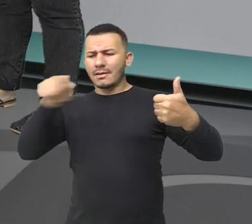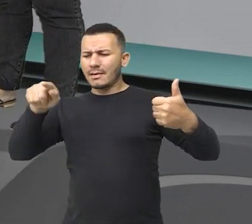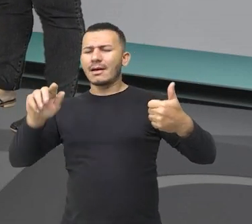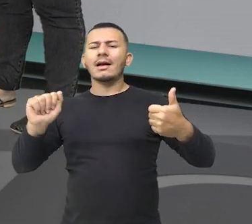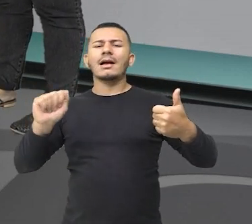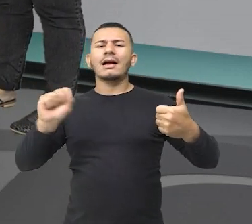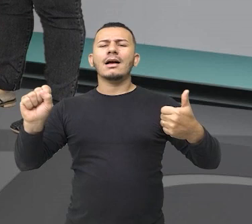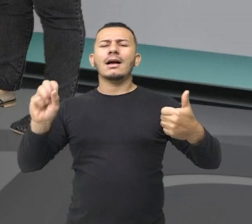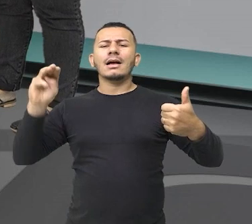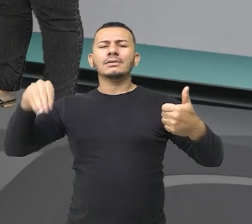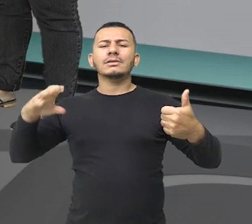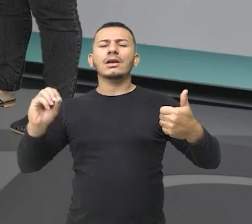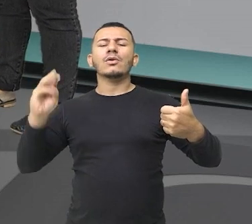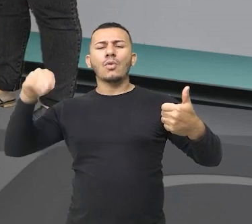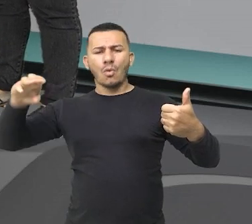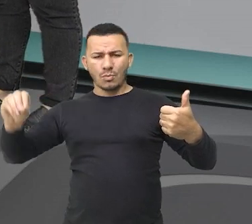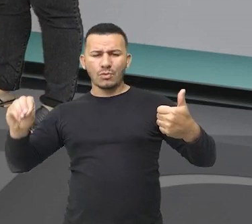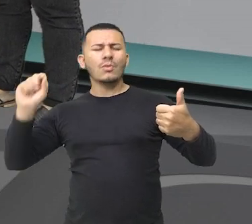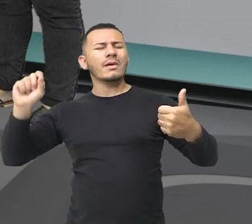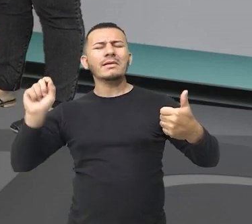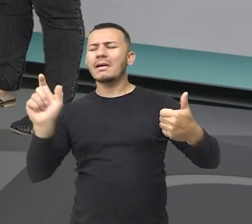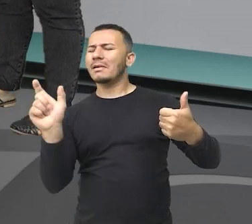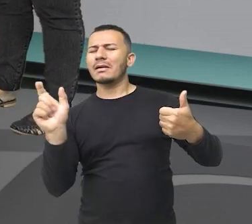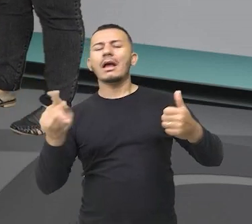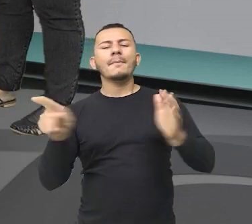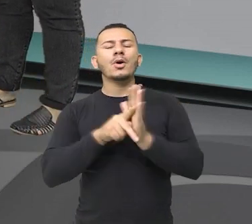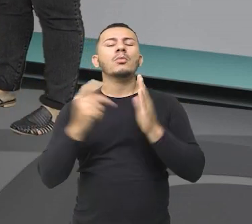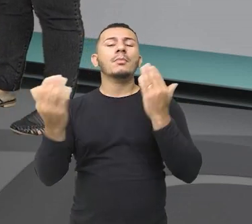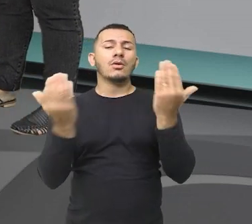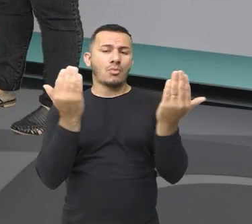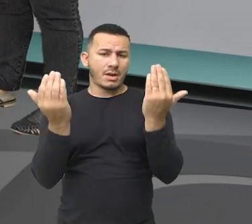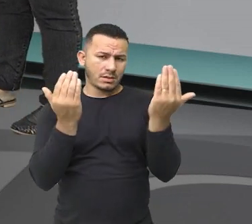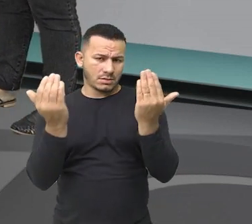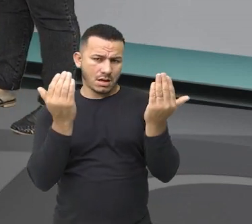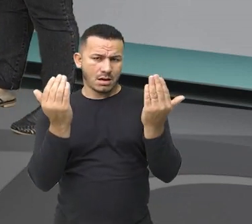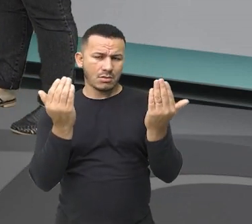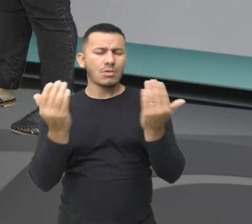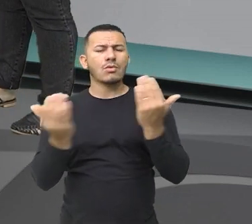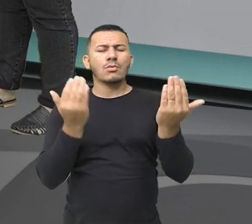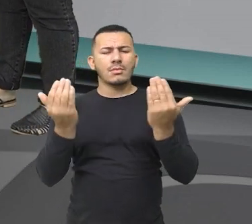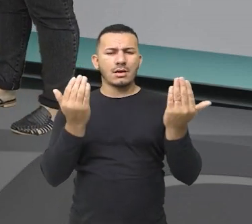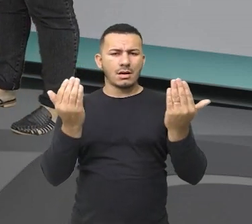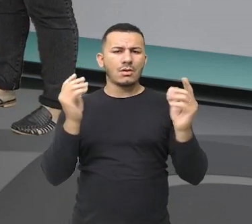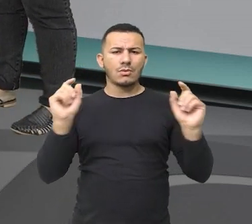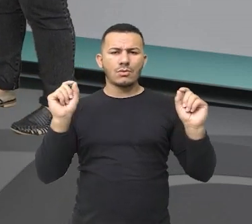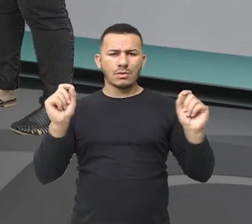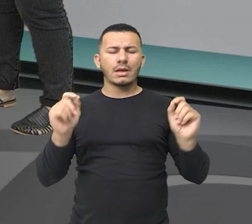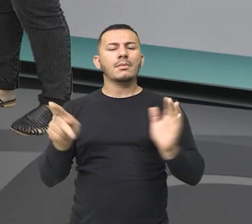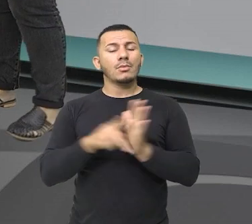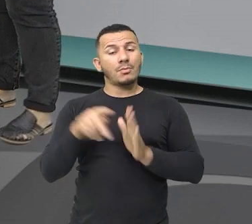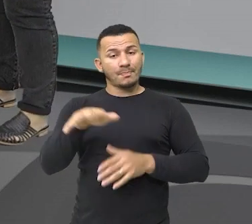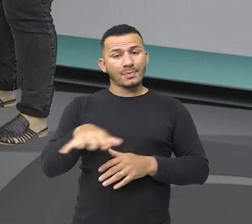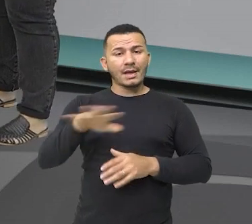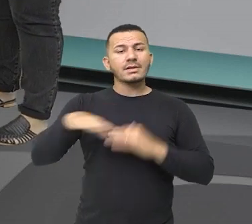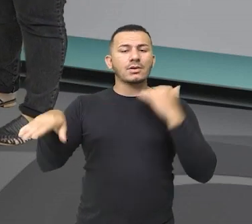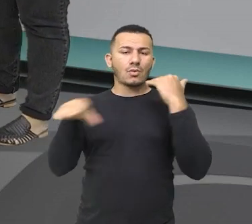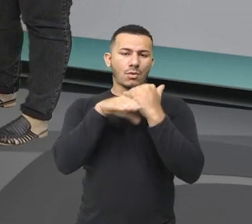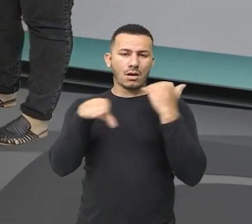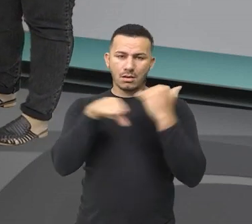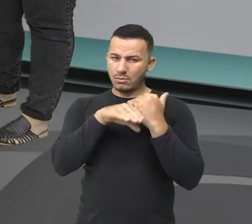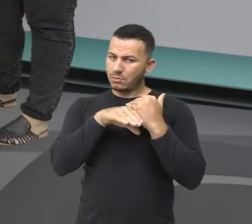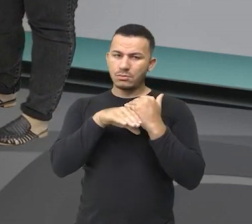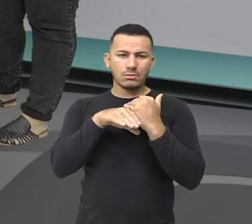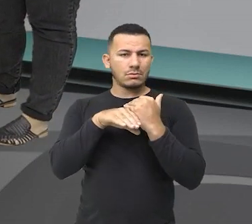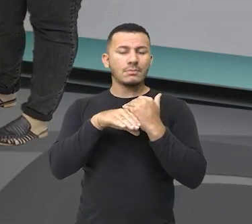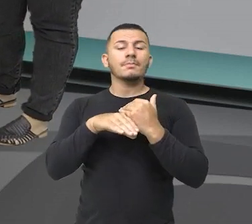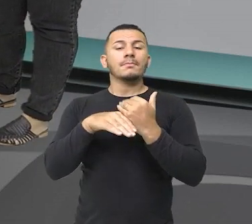ela é uma expressão que serve para comparar e para comparar em aspecto de igualdade. Por exemplo,